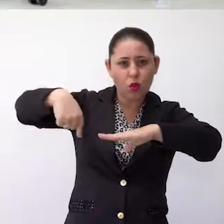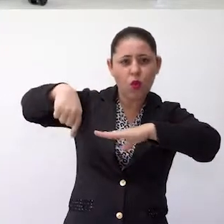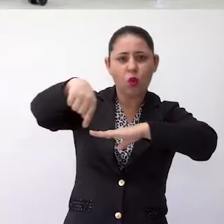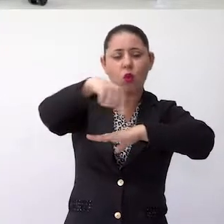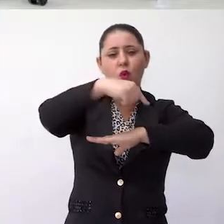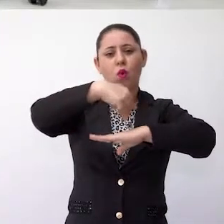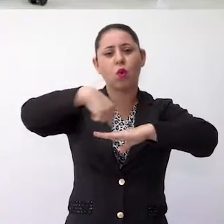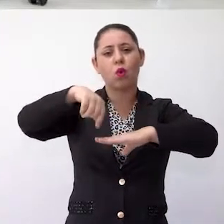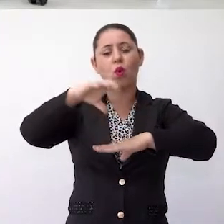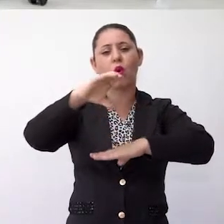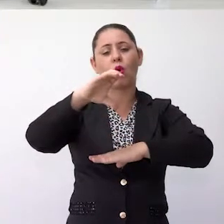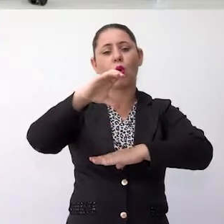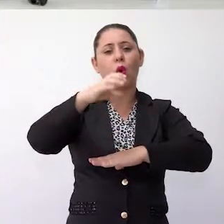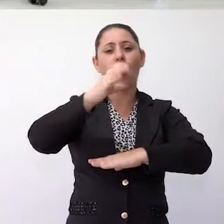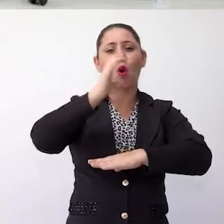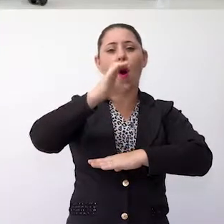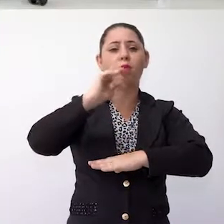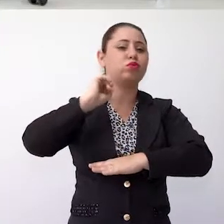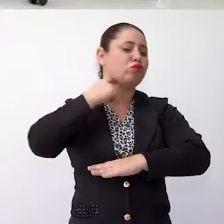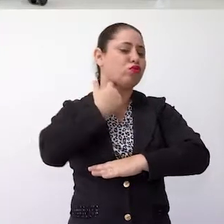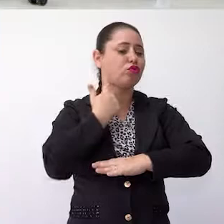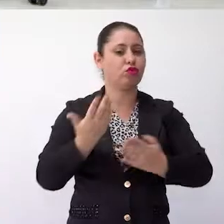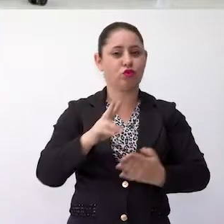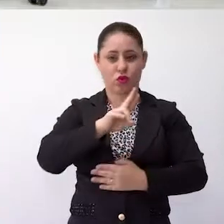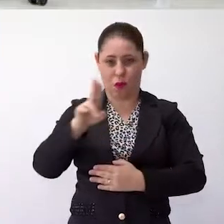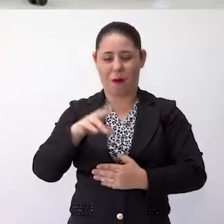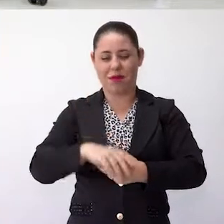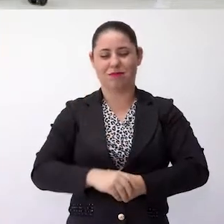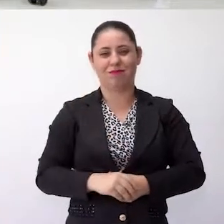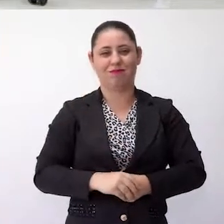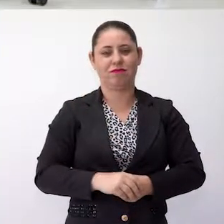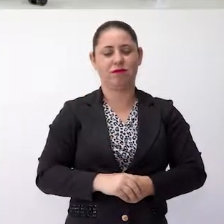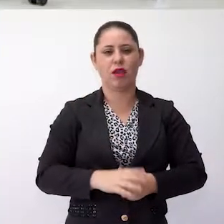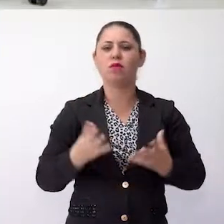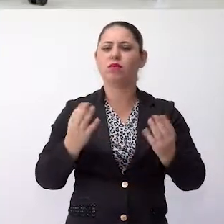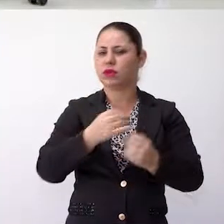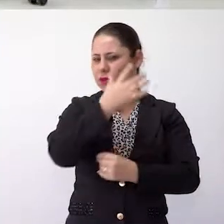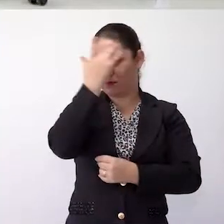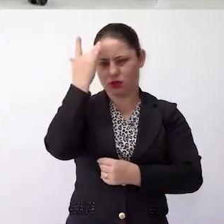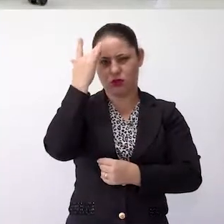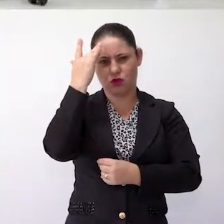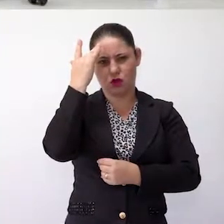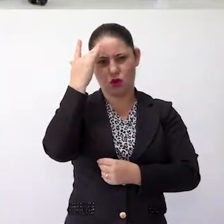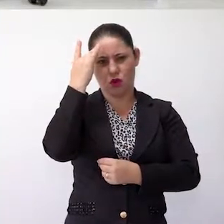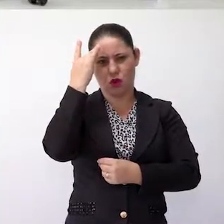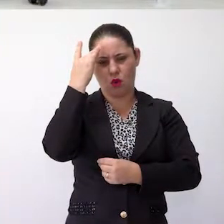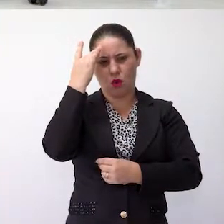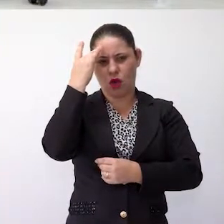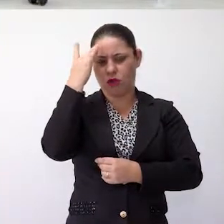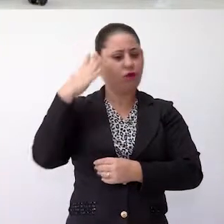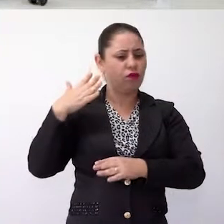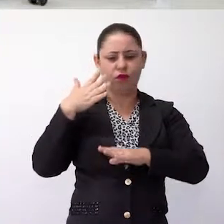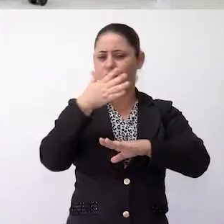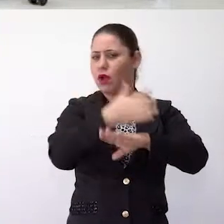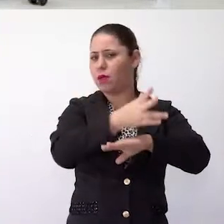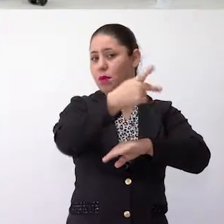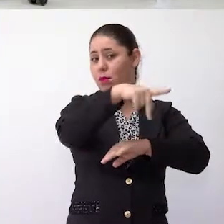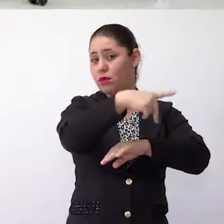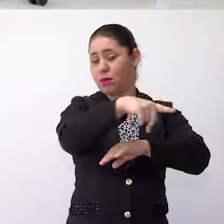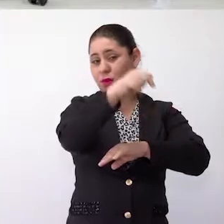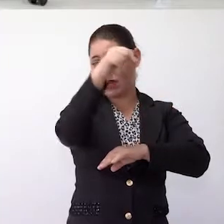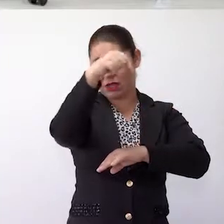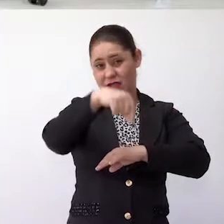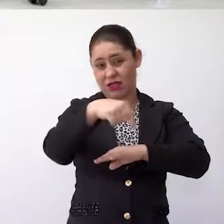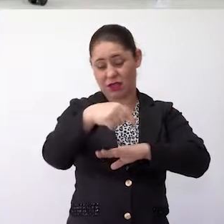Sujo. Isso, Copo Sujo, né? Exatamente. Exatamente. Então, muitas pessoas não vão para Ponta Porã e